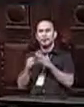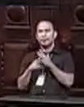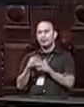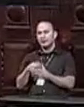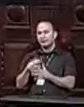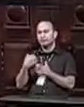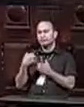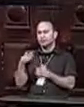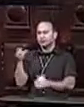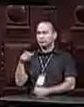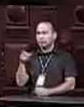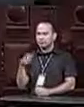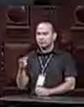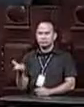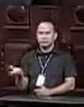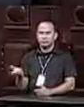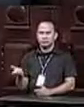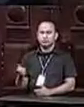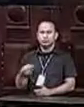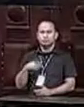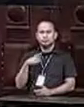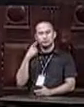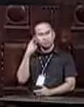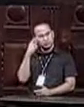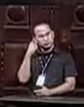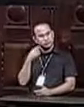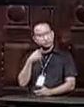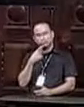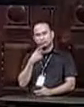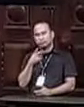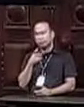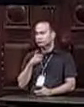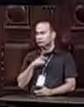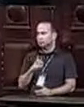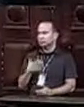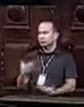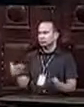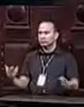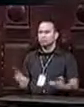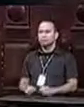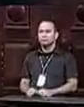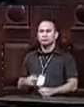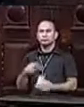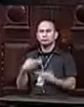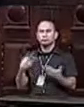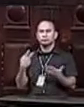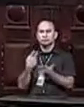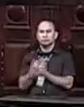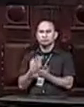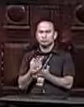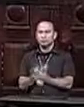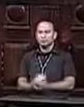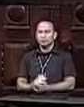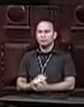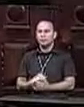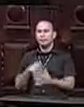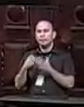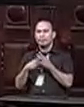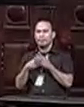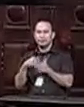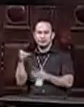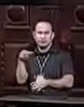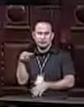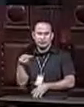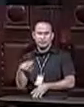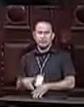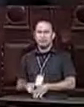nesse processo, e eu tenho muitas críticas sobre a inadequada interferência da FETranspor na